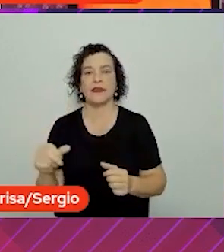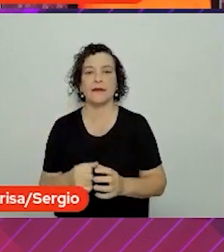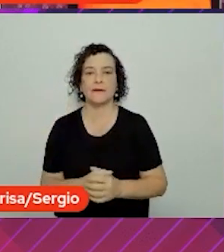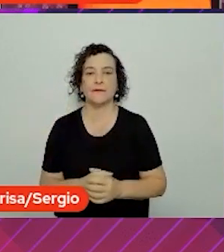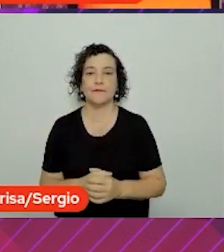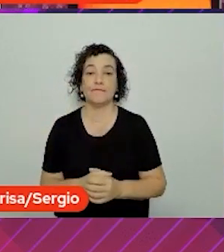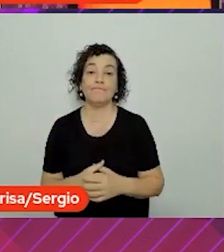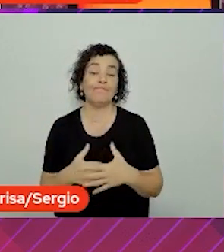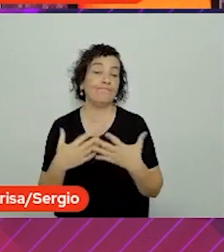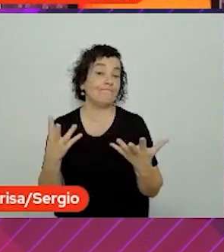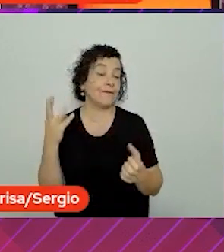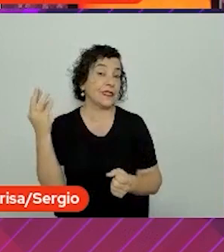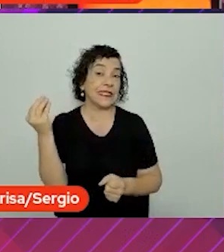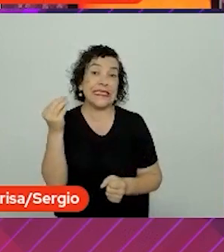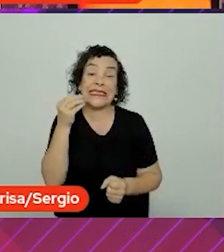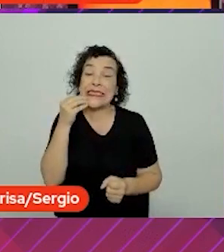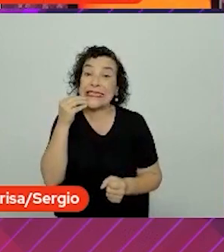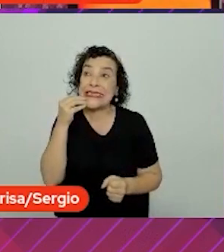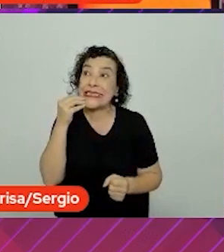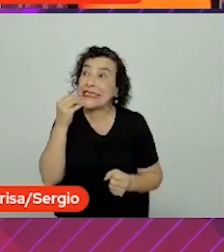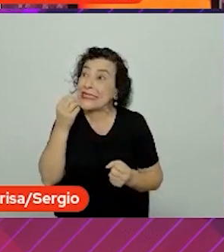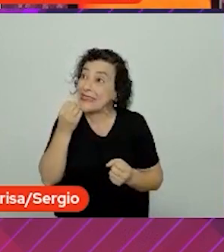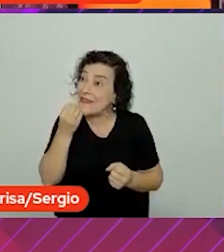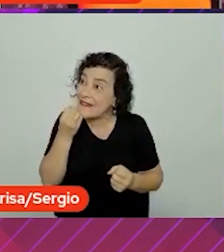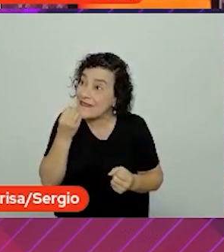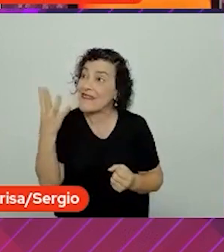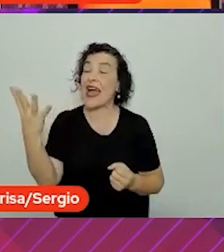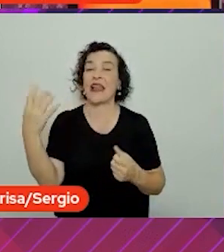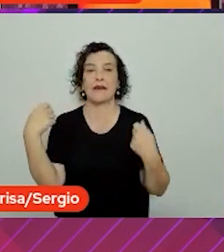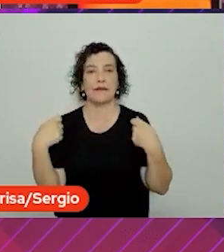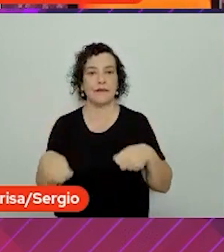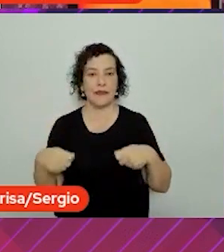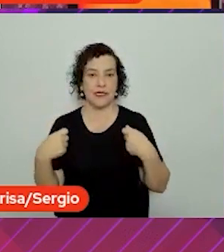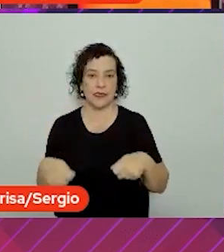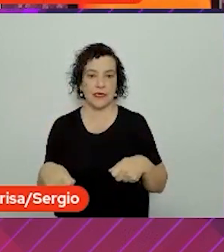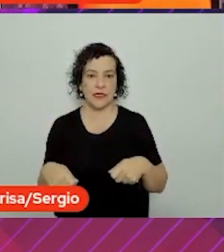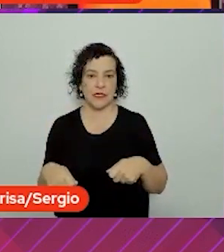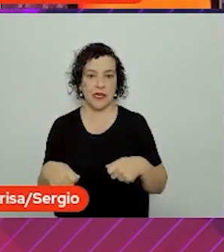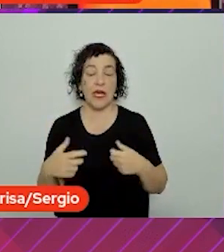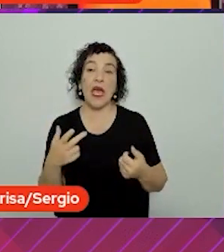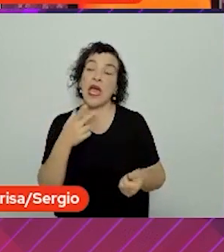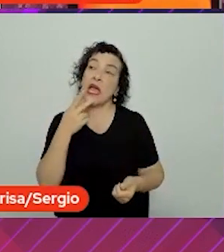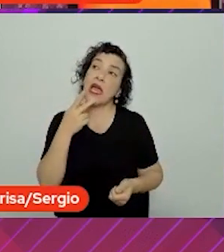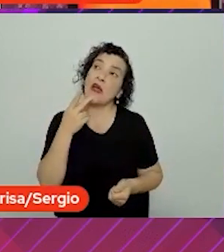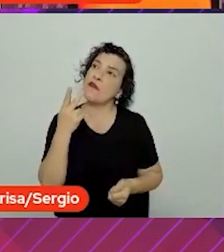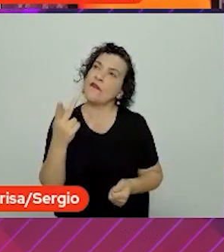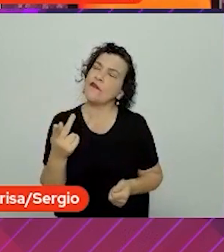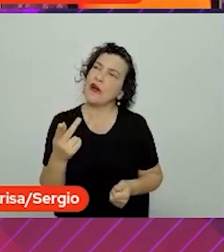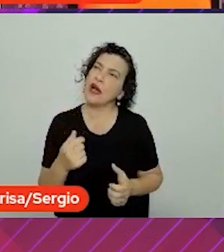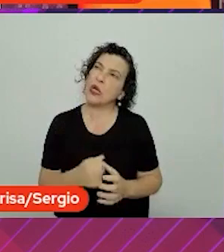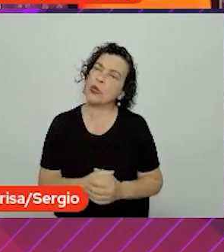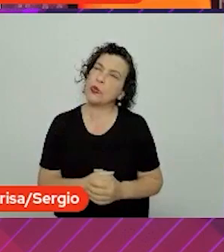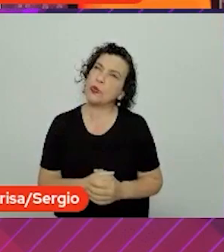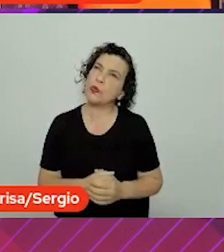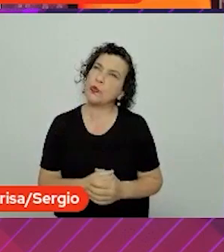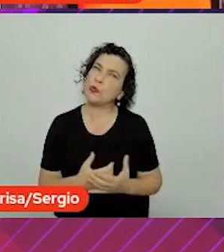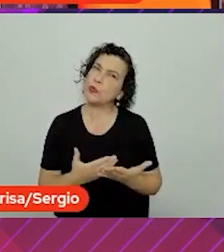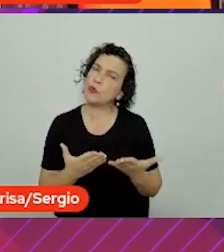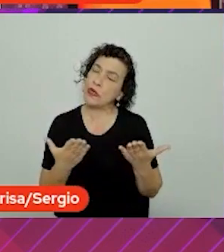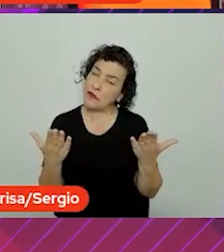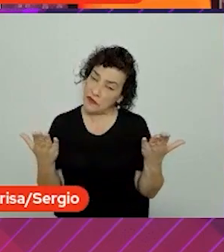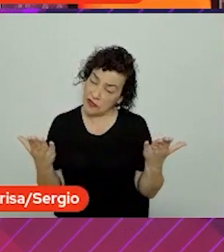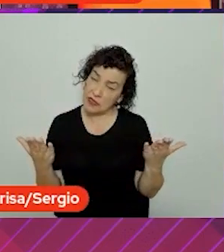O óbvio precisa ser dito, cara. Se para mim eu falo alguma coisa e eu presumo que para